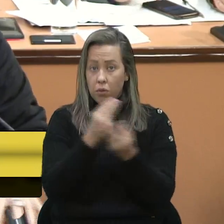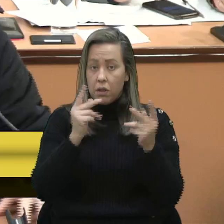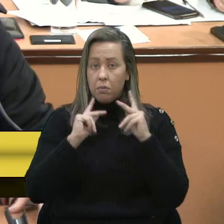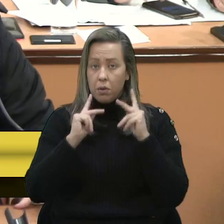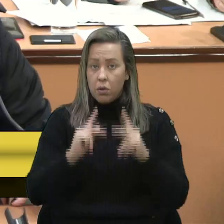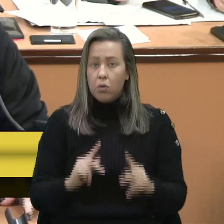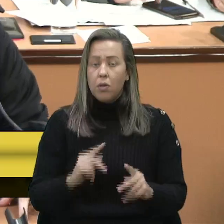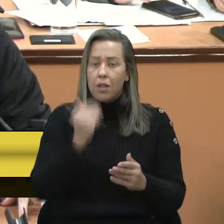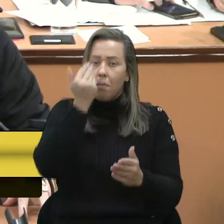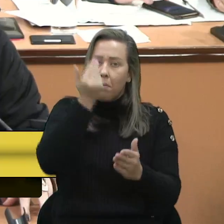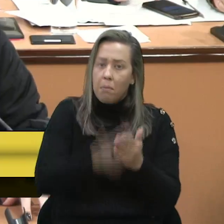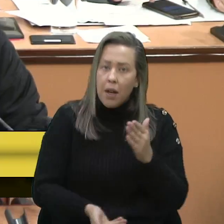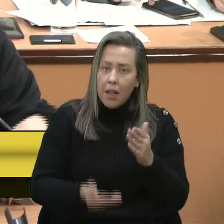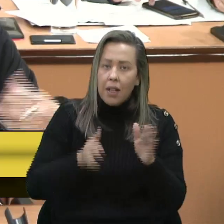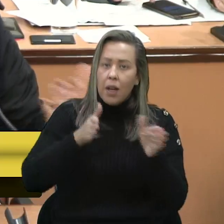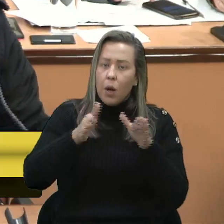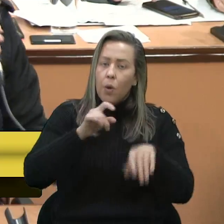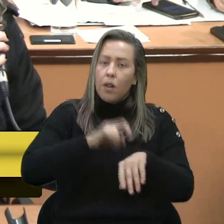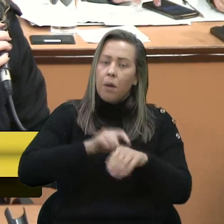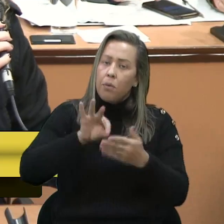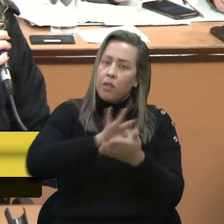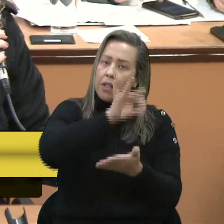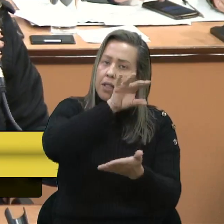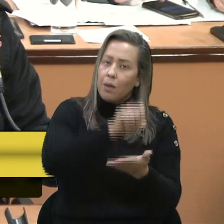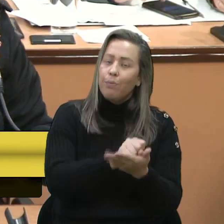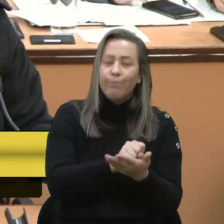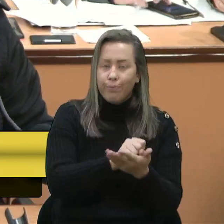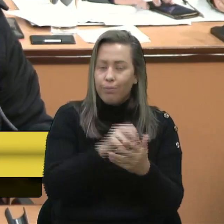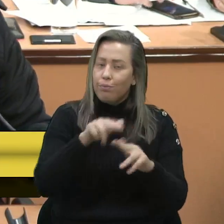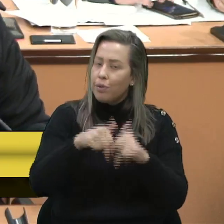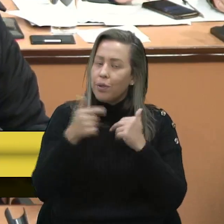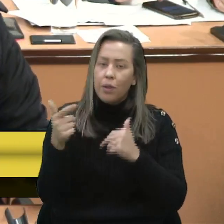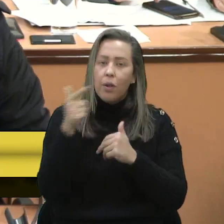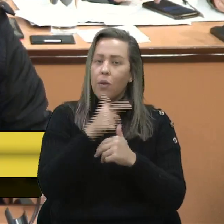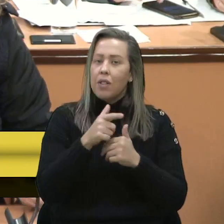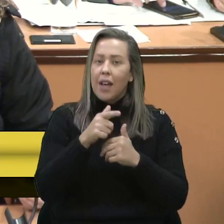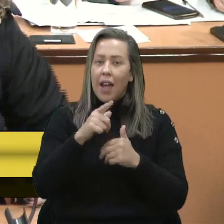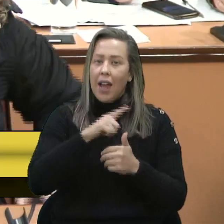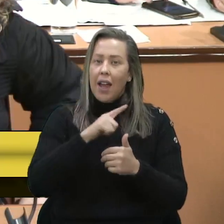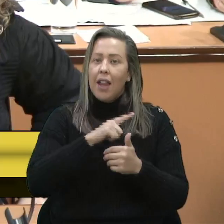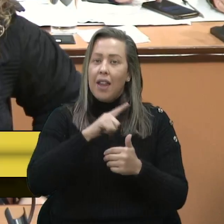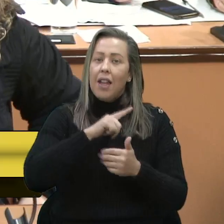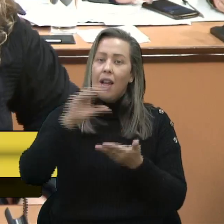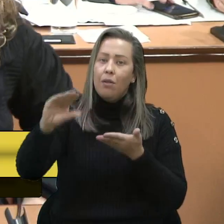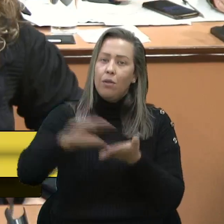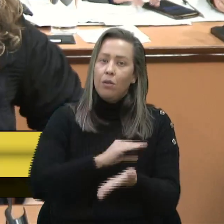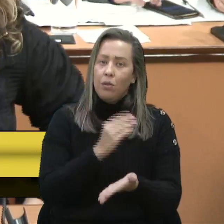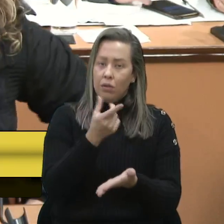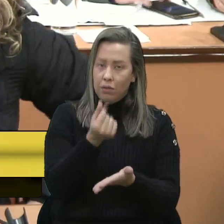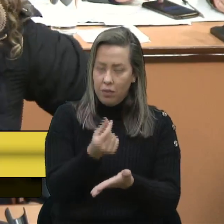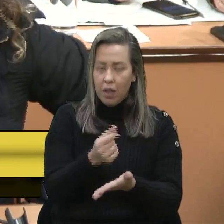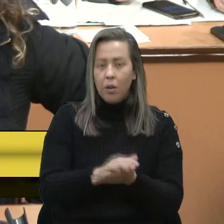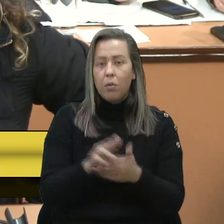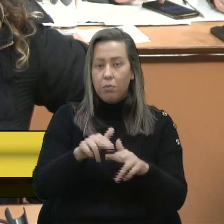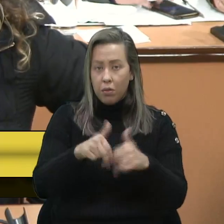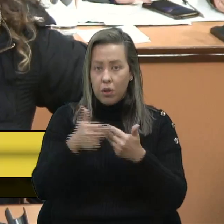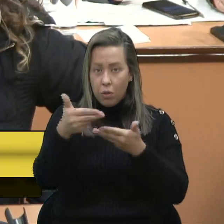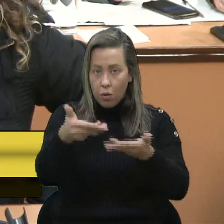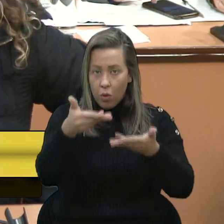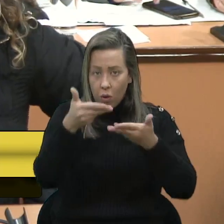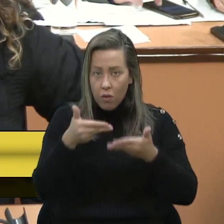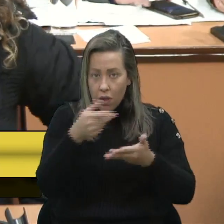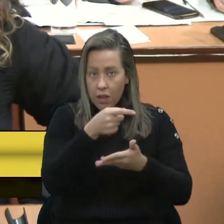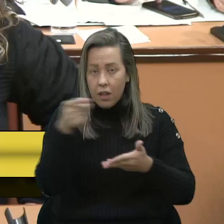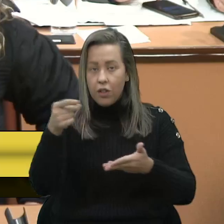acabam perdendo o prazo de inscrição e por isso, né, não conseguem acessar estes recursos. Mas fica aqui o convite, né, para que todos